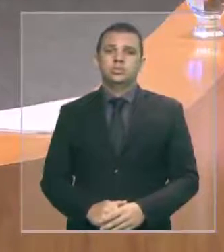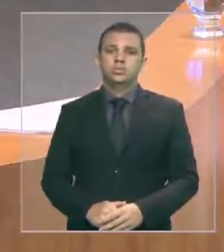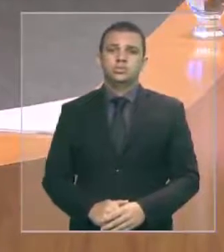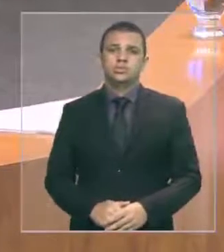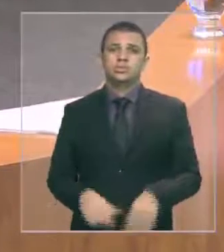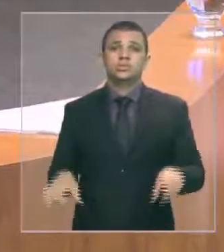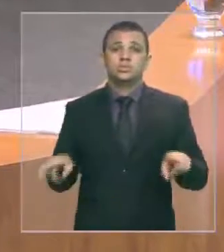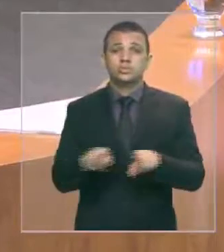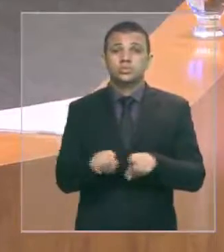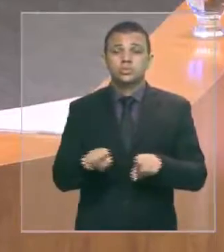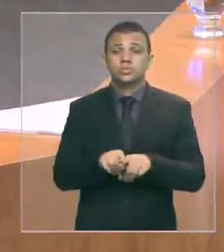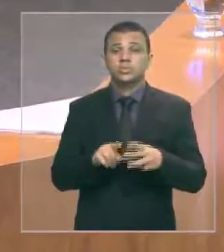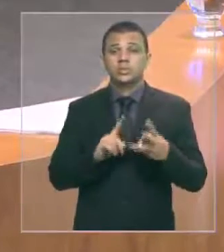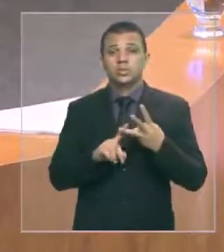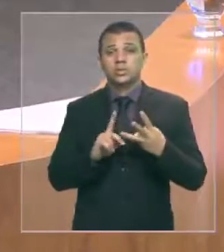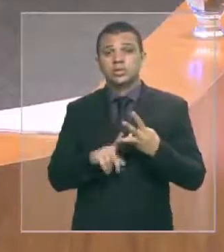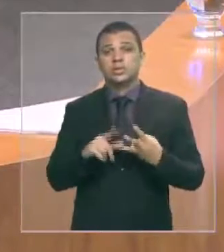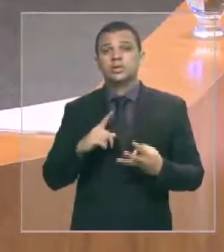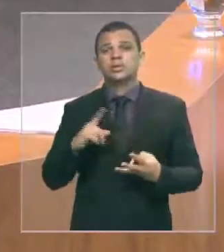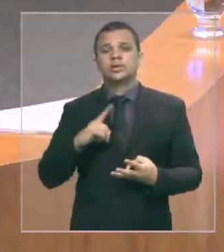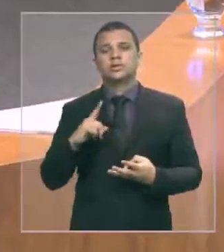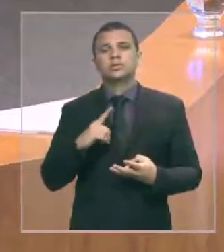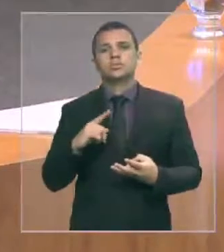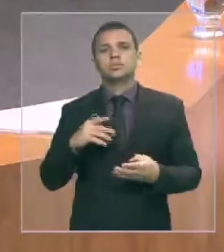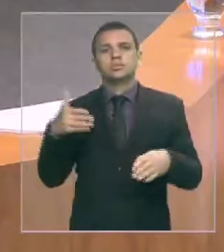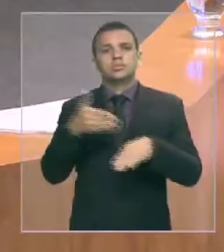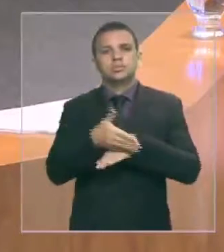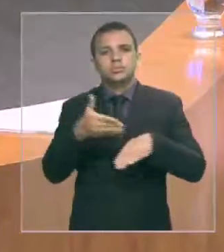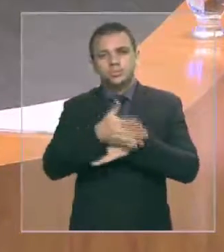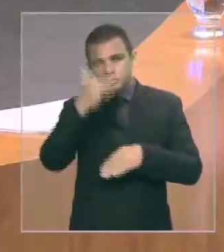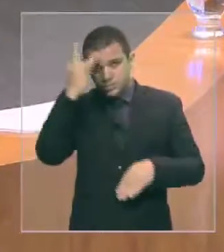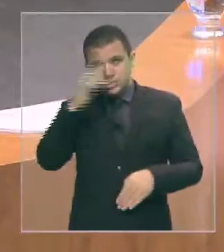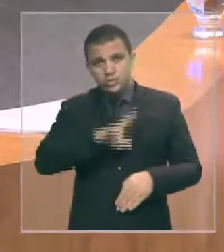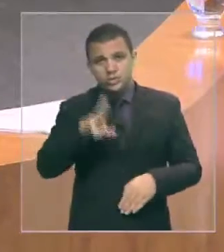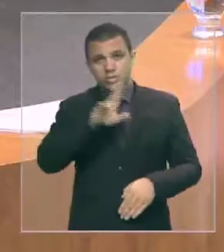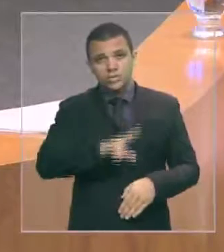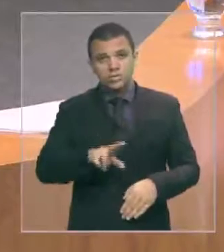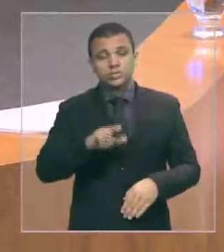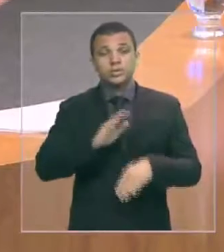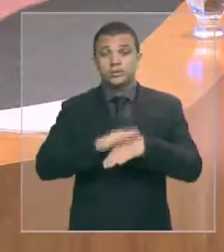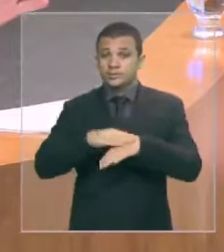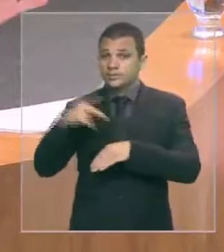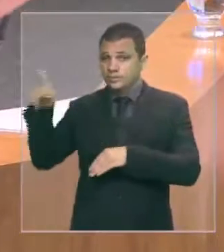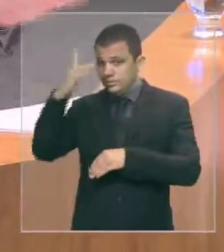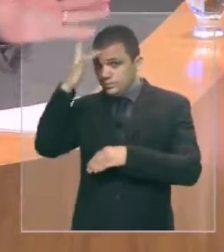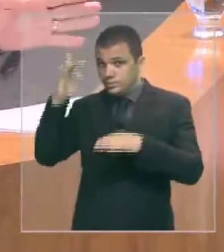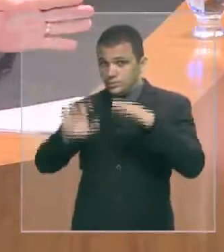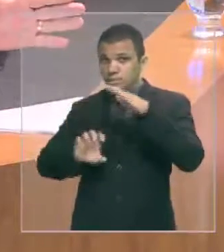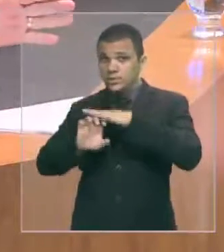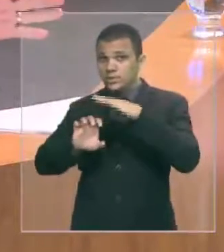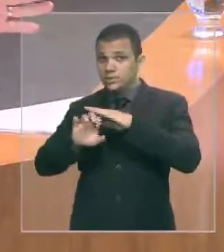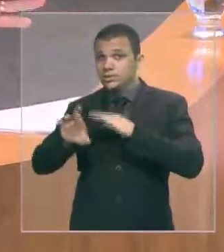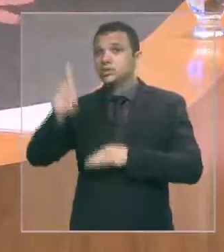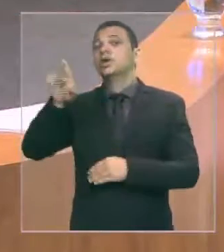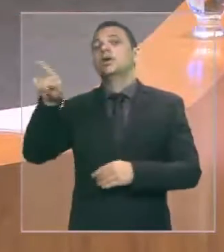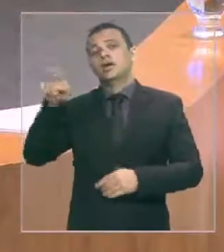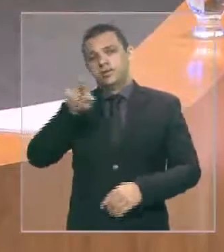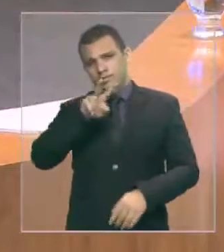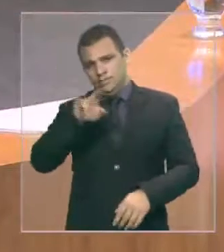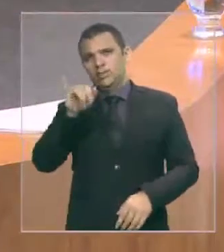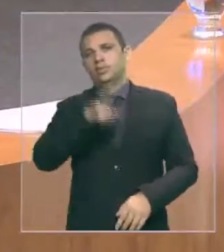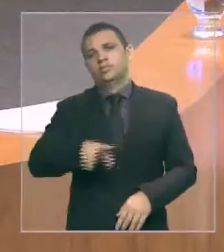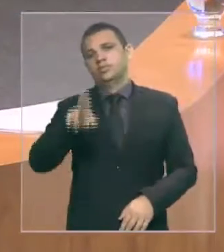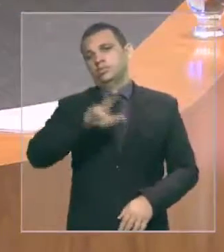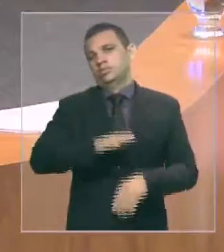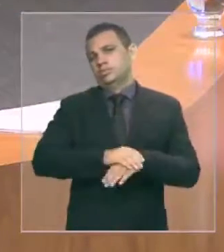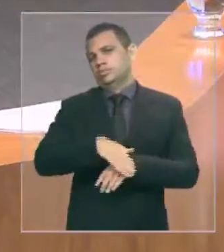Terceiro risco de demanda será suportado pelo concessionário. Problema dele na